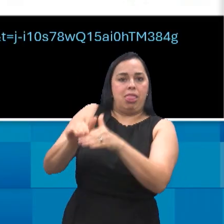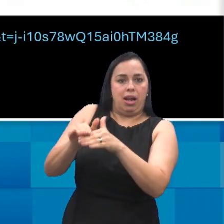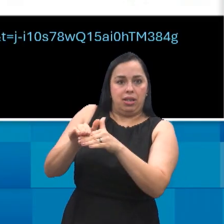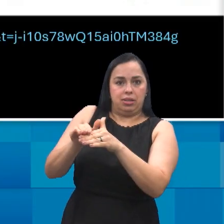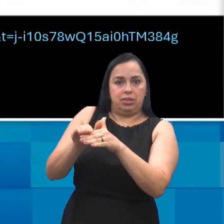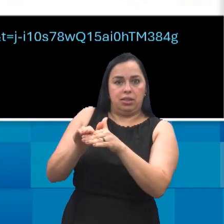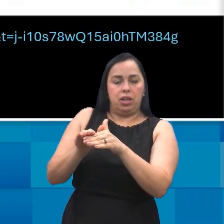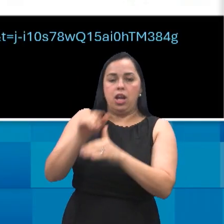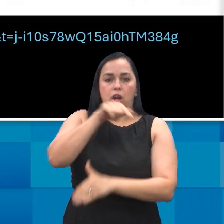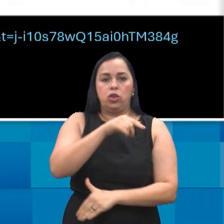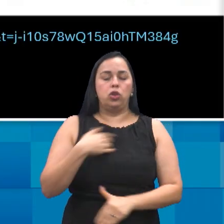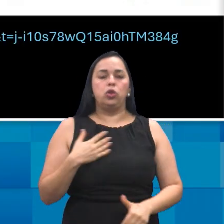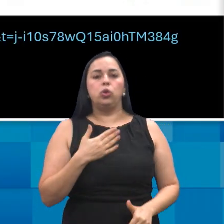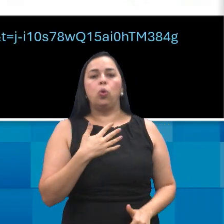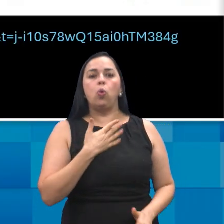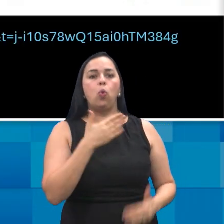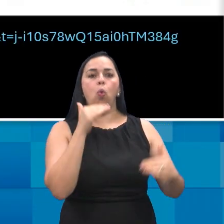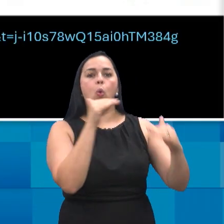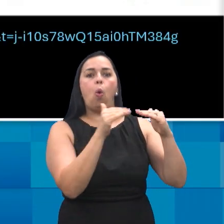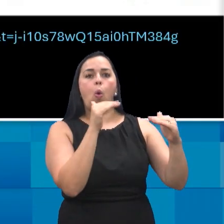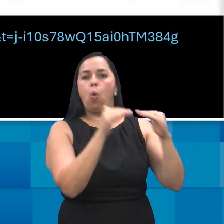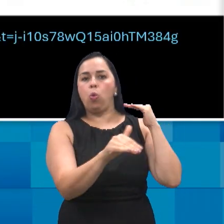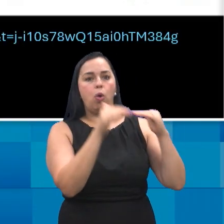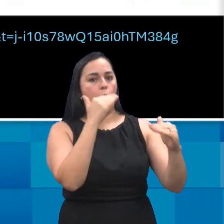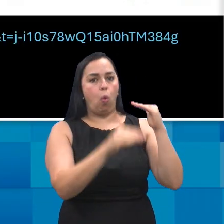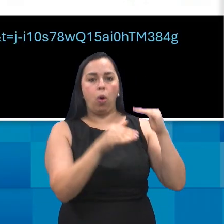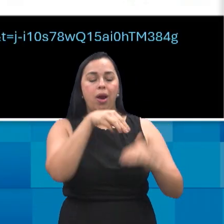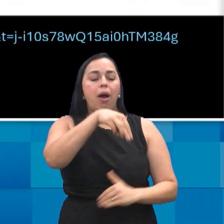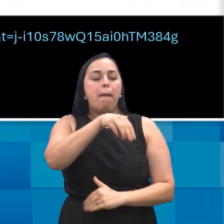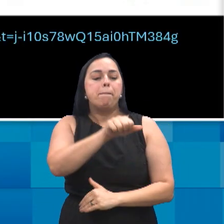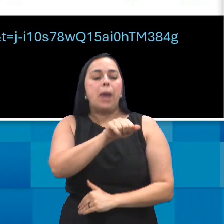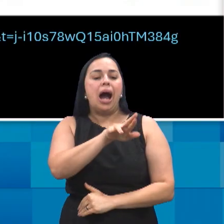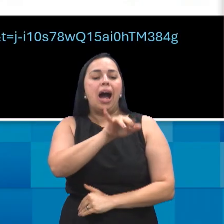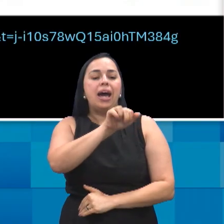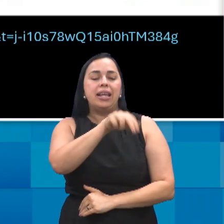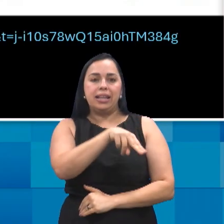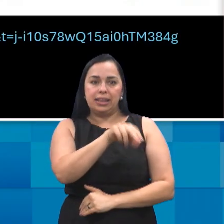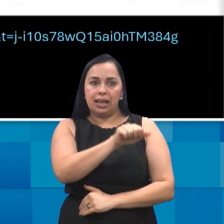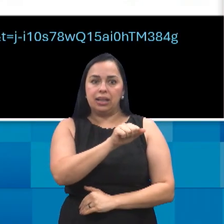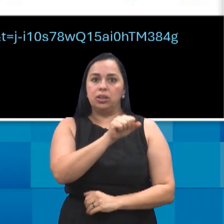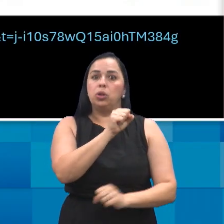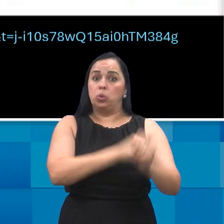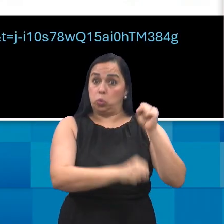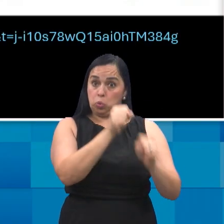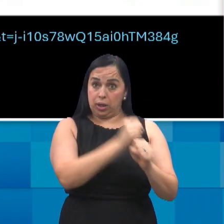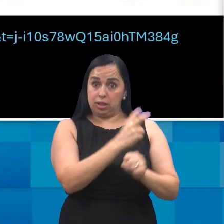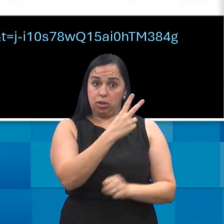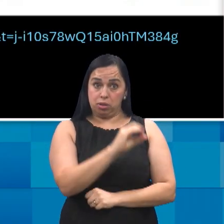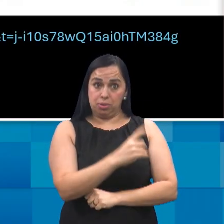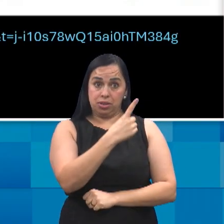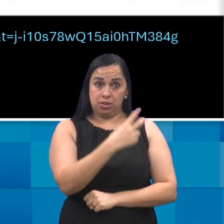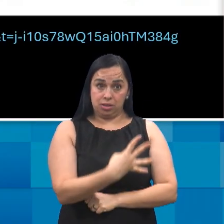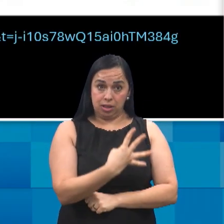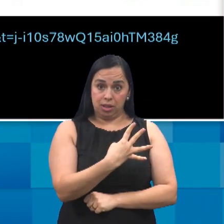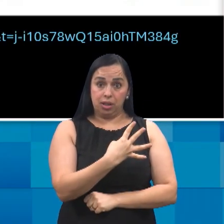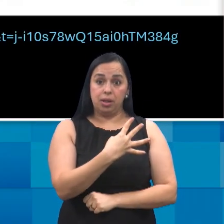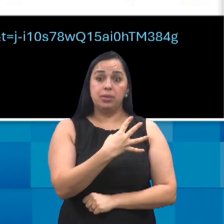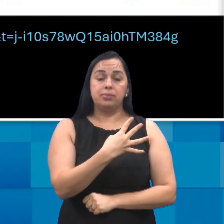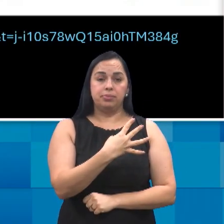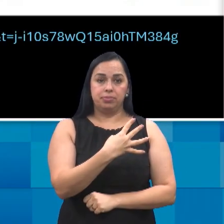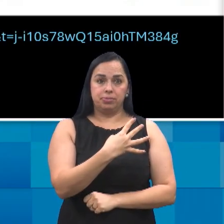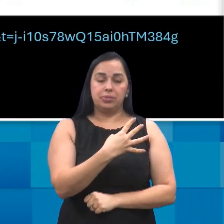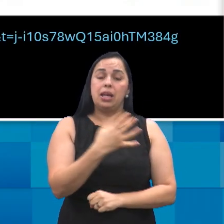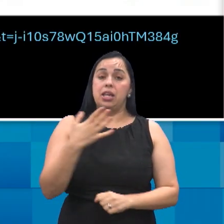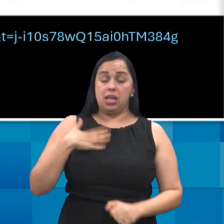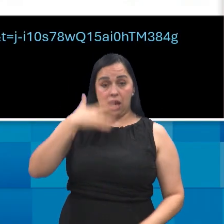Marina, que ele apoiou em 2014, e ele, inclusive, me criticou por ter apoiado a Marina em 2010, um rapaz de 19 anos. Mas eu